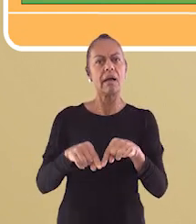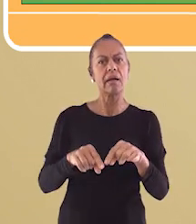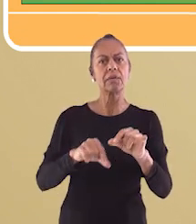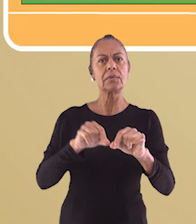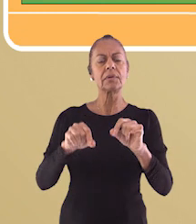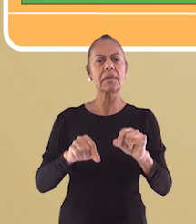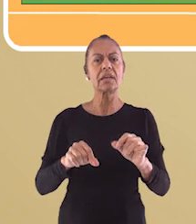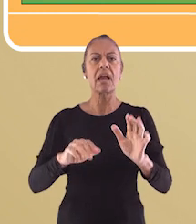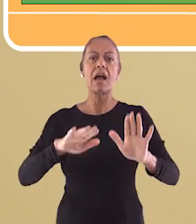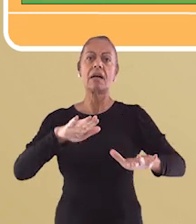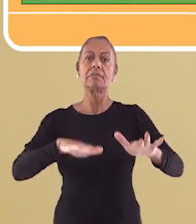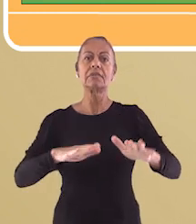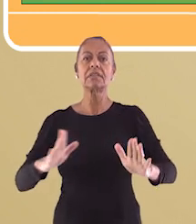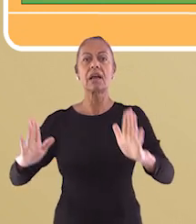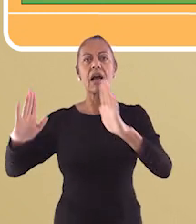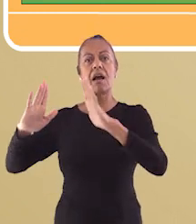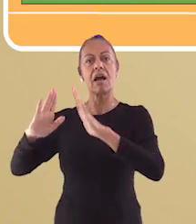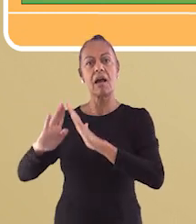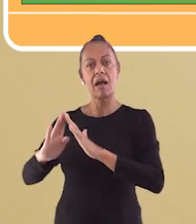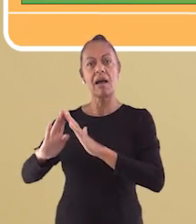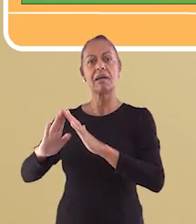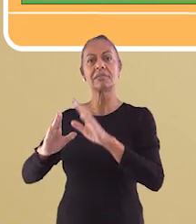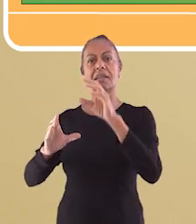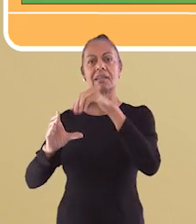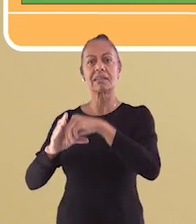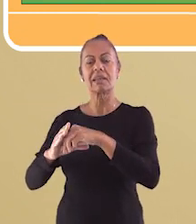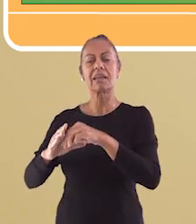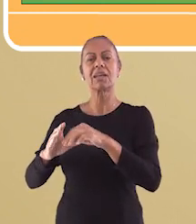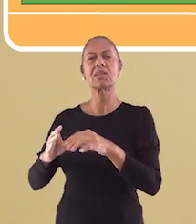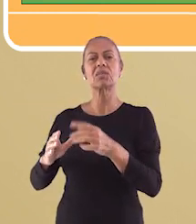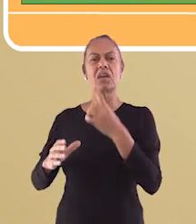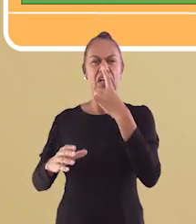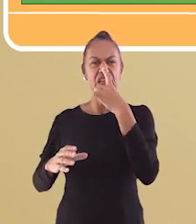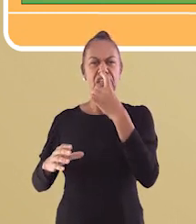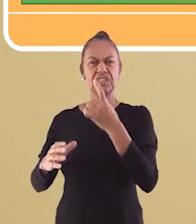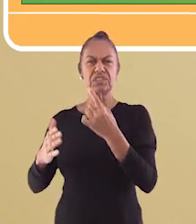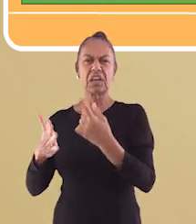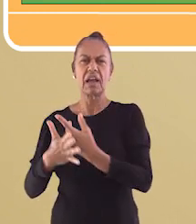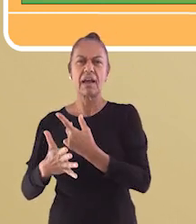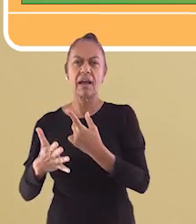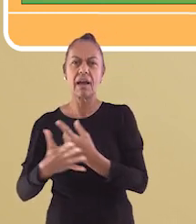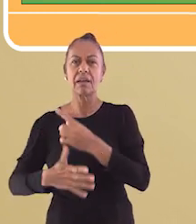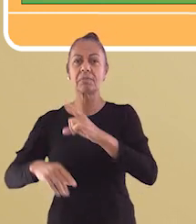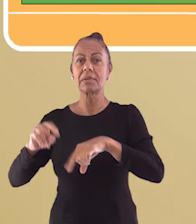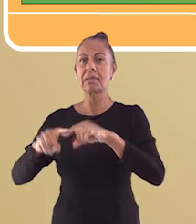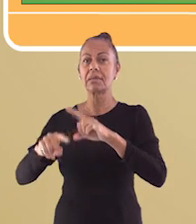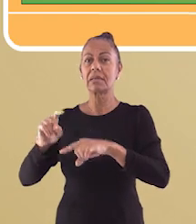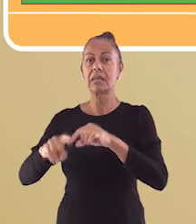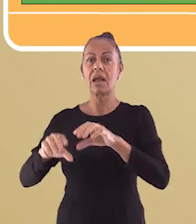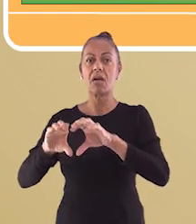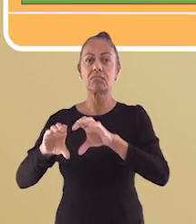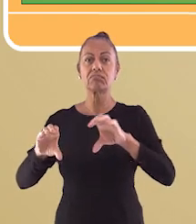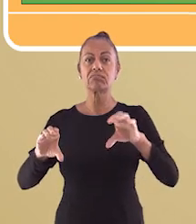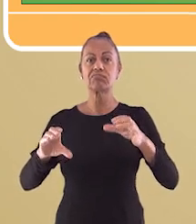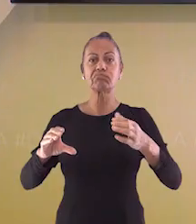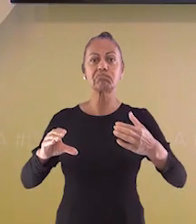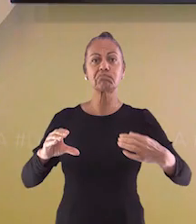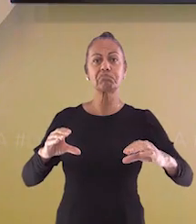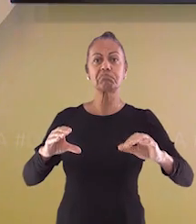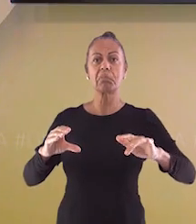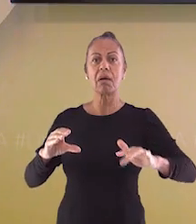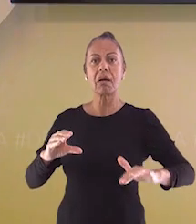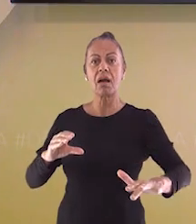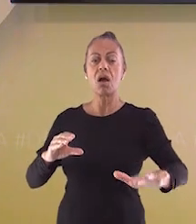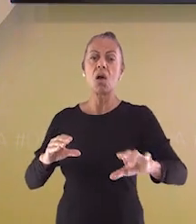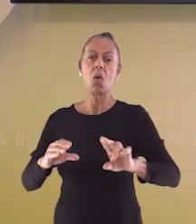natureza doméstica, né? Lixo jogado na rua, deixado na praia, diretamente na água, como se fosse a forma correta de se livrar dele. Não é.